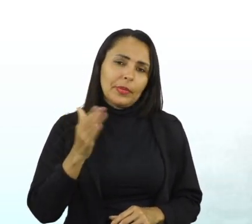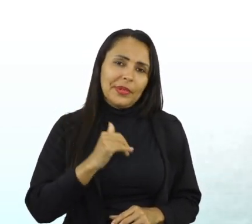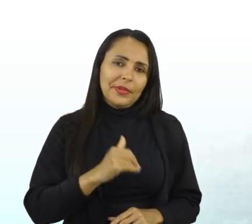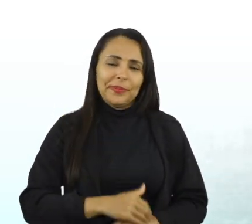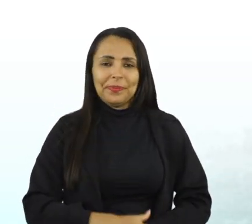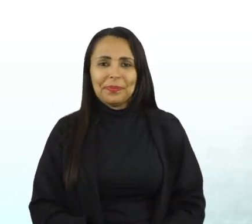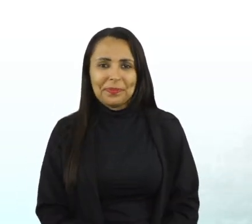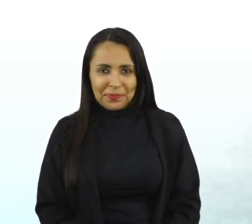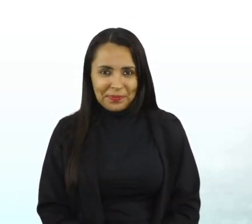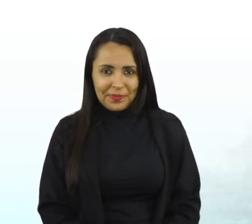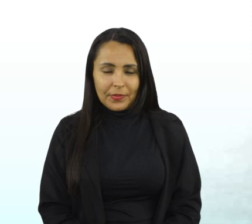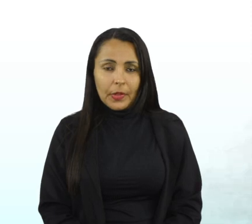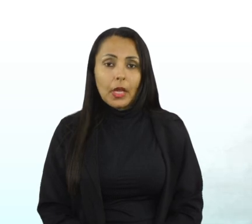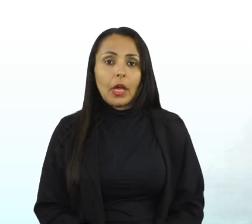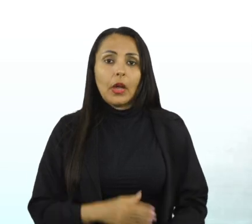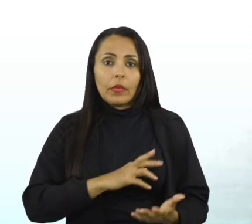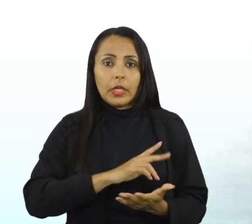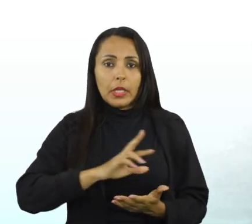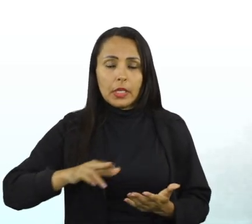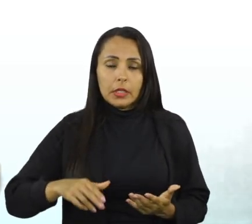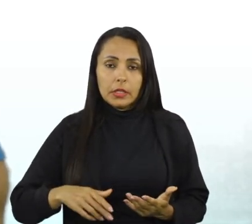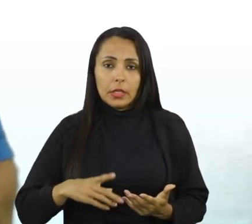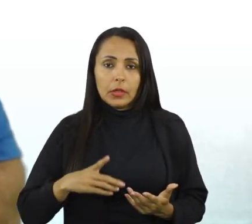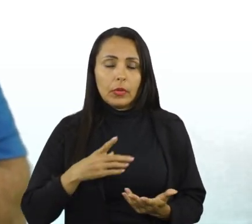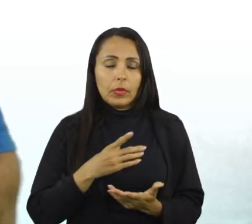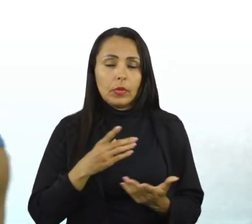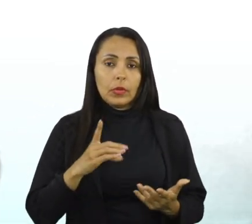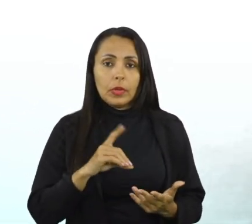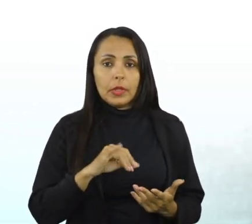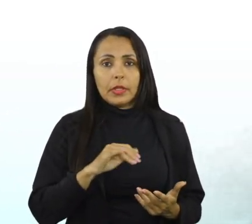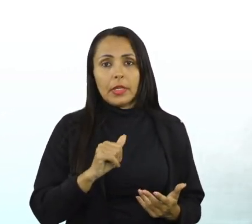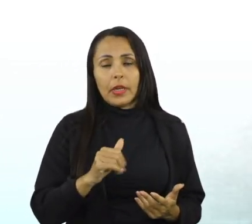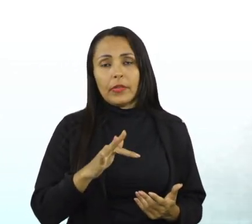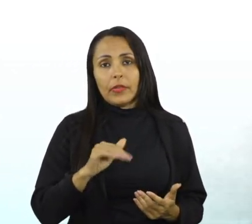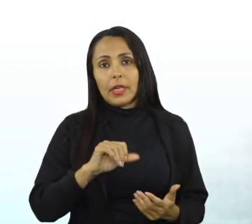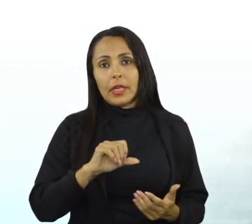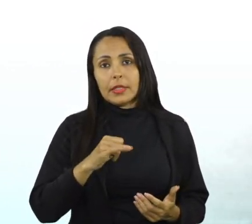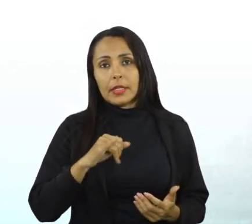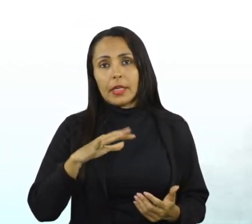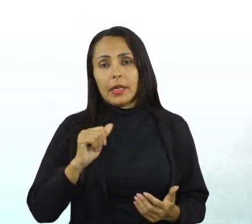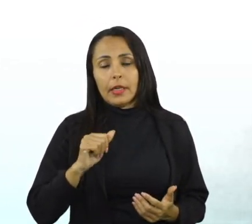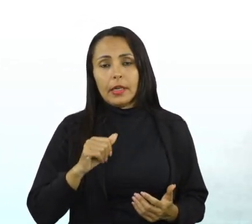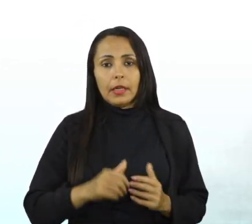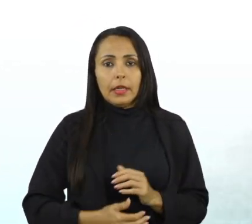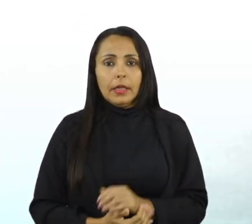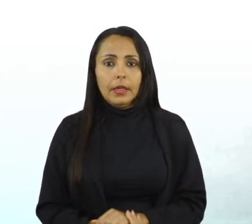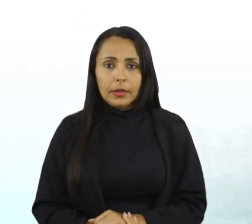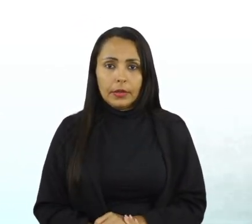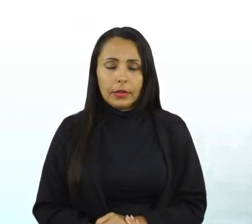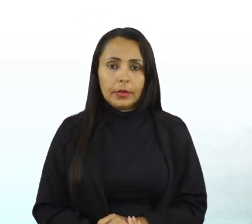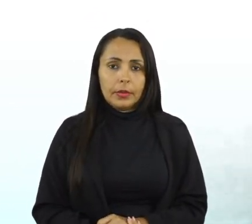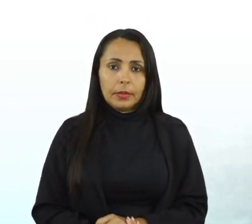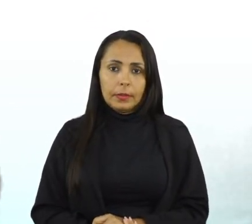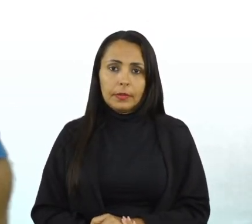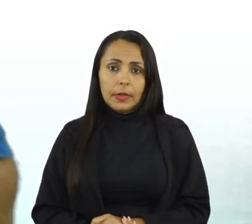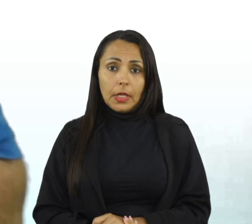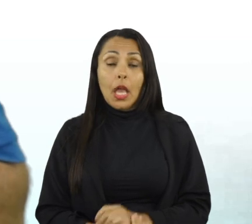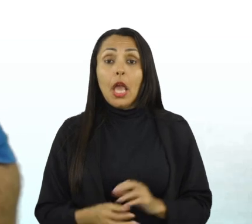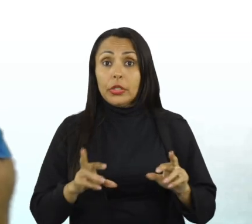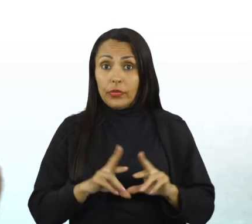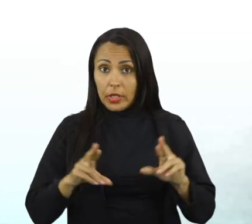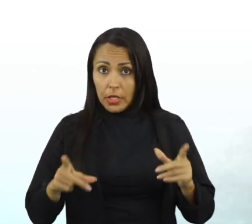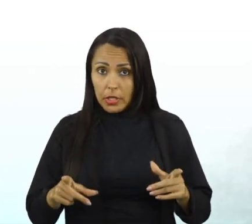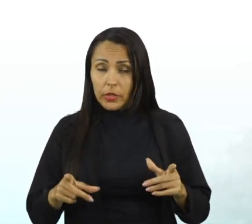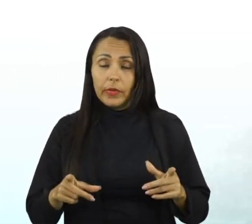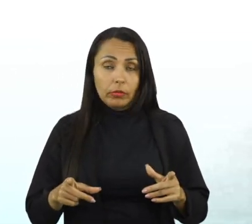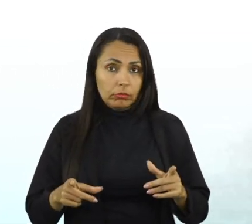Vem comigo. A variação diafásica, muita gente confunde diafásica com diastrática. São